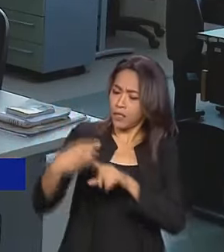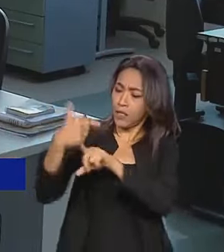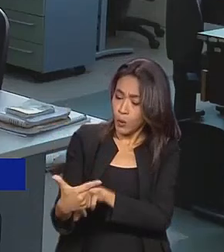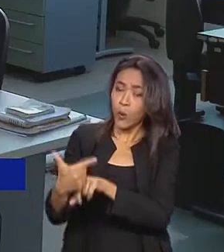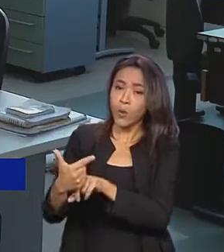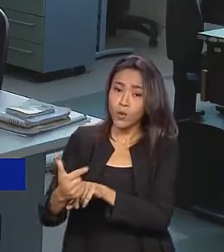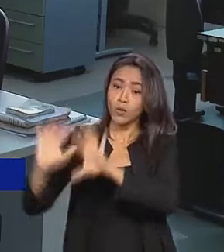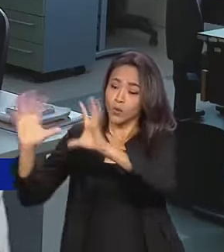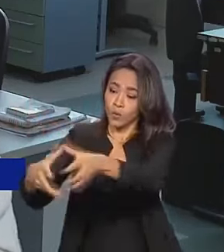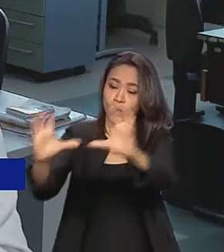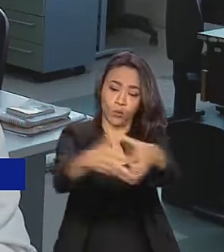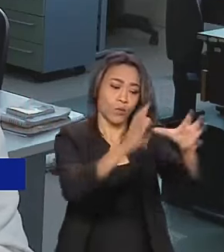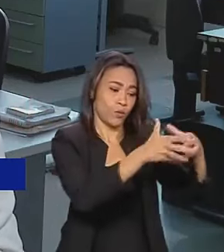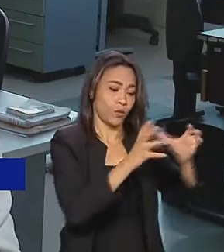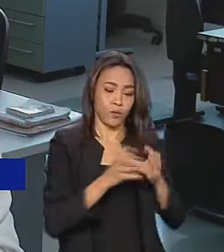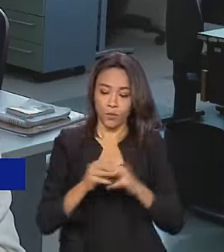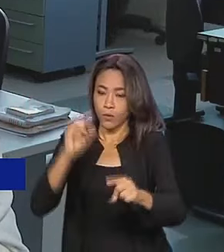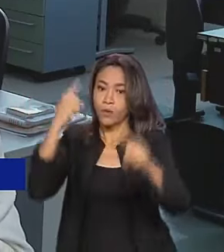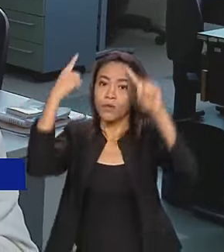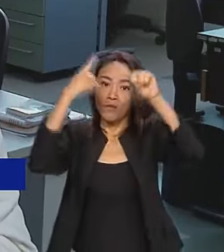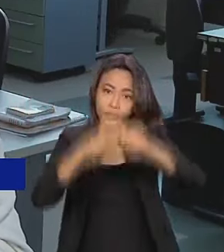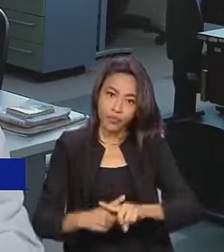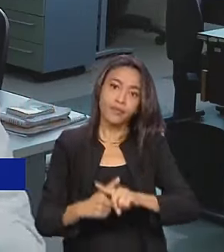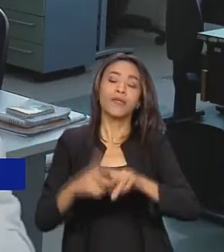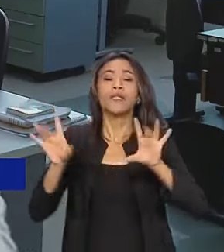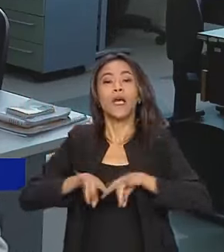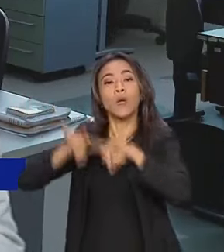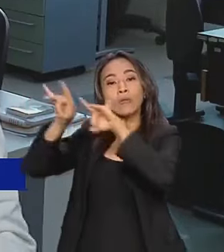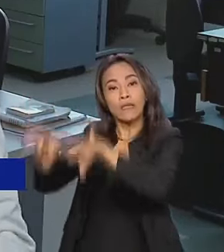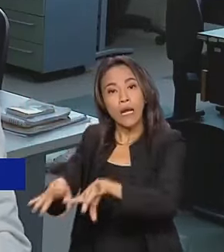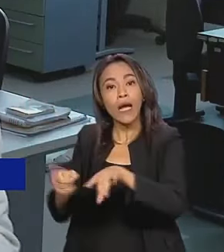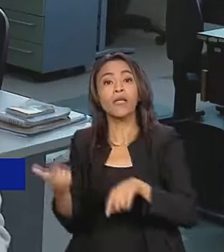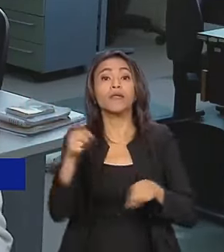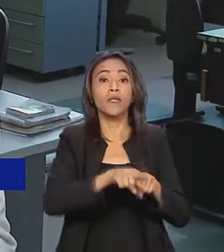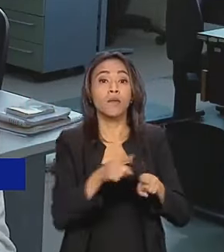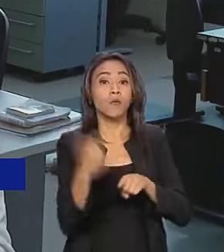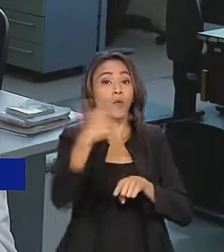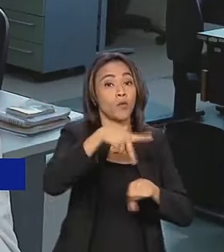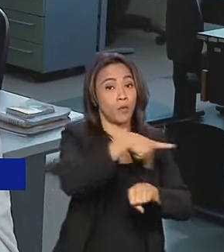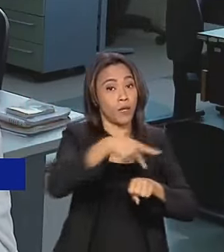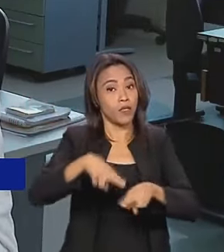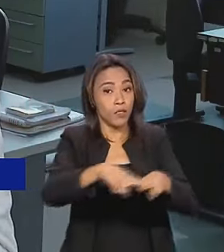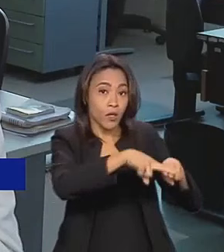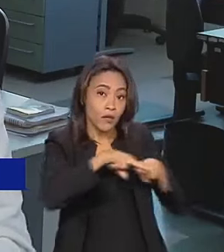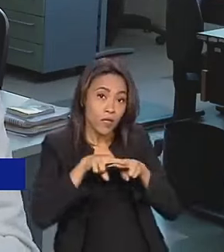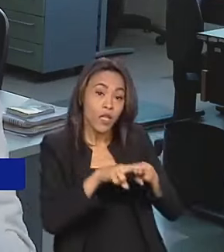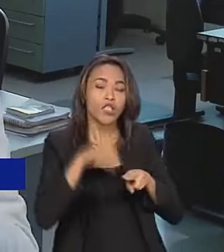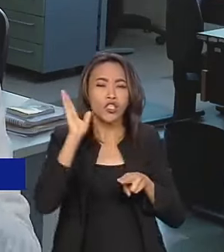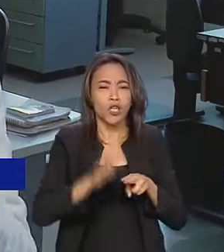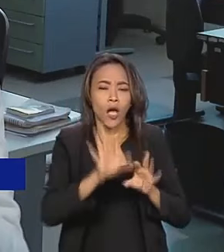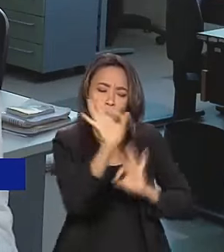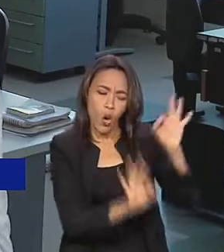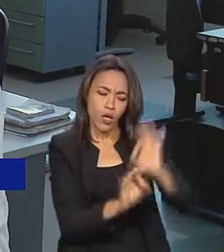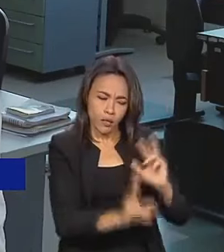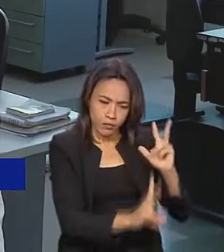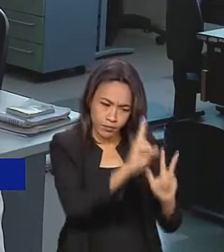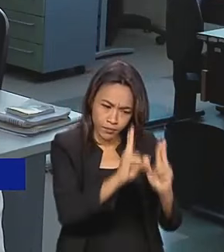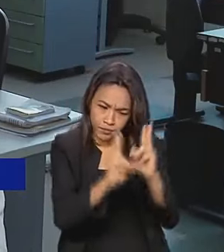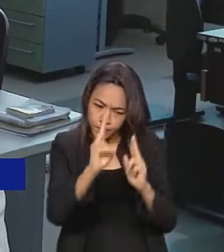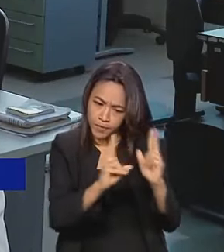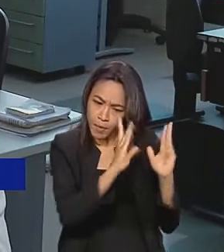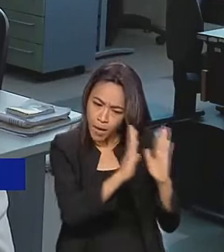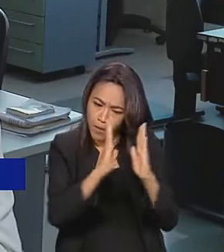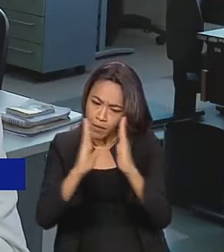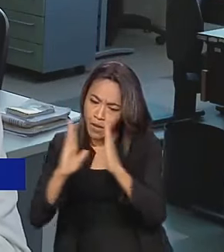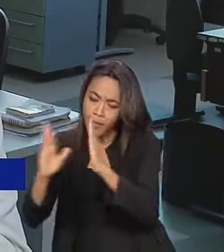fazem parte deste mundial da Austrália e da Nova Zelândia então a gente publicou os oito episódios nas plataformas de